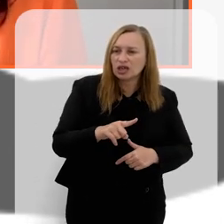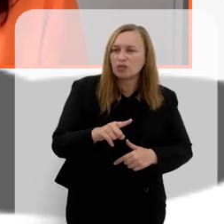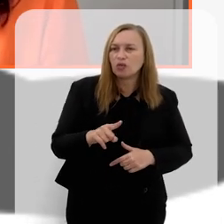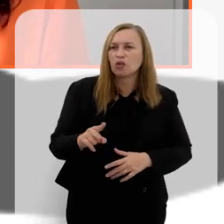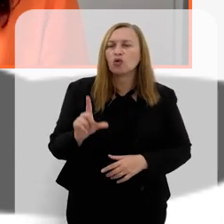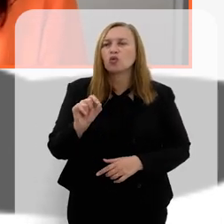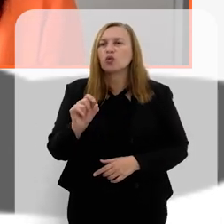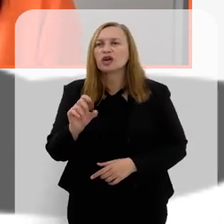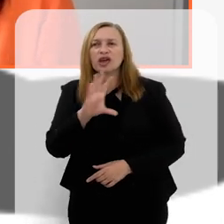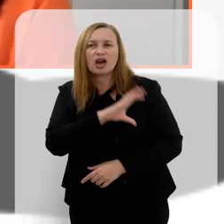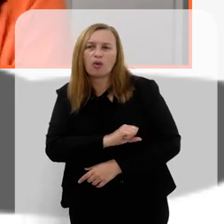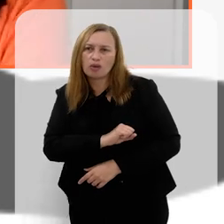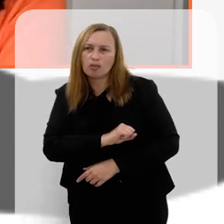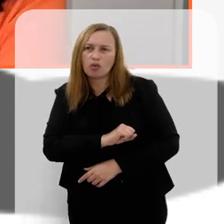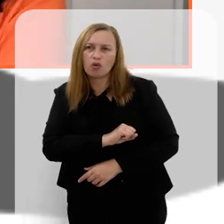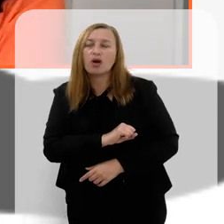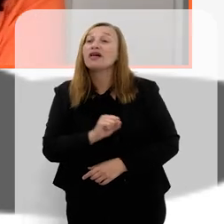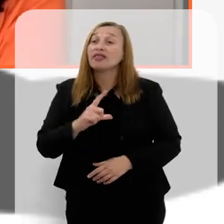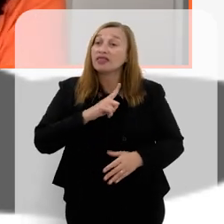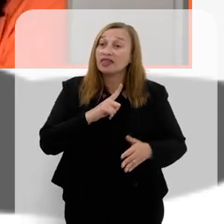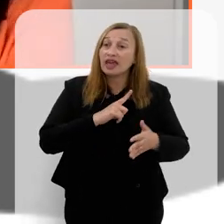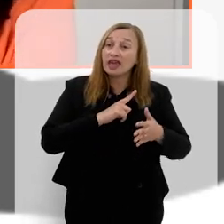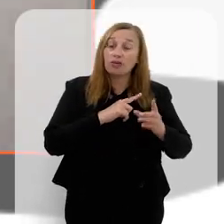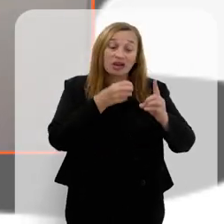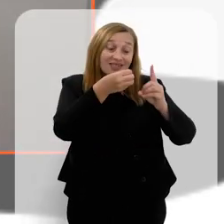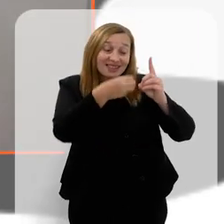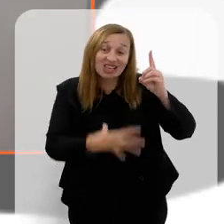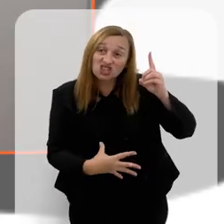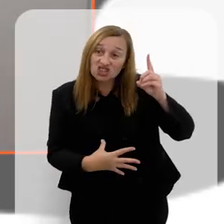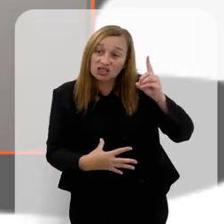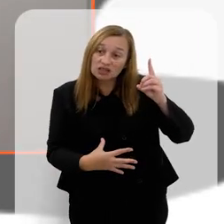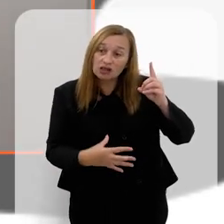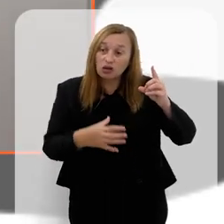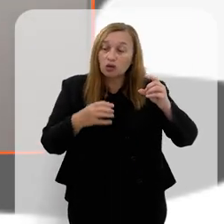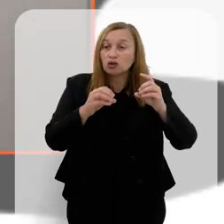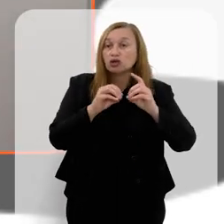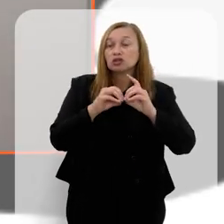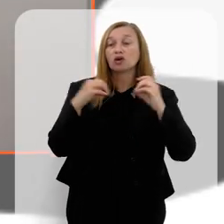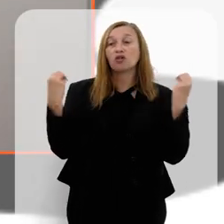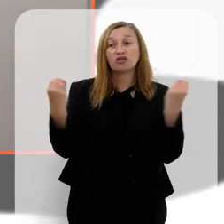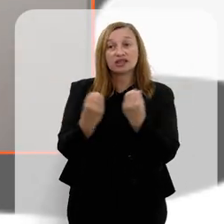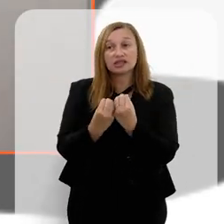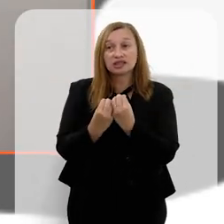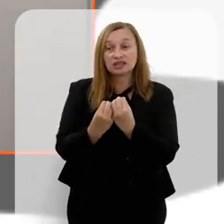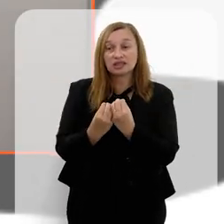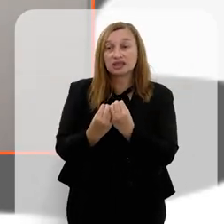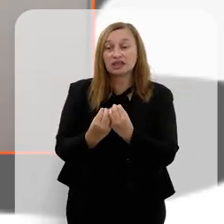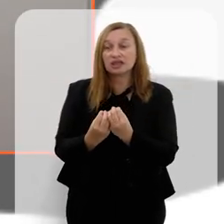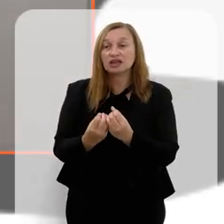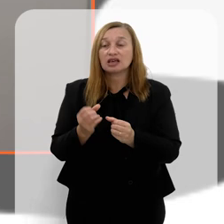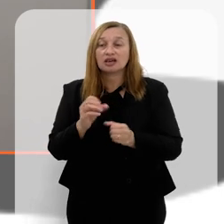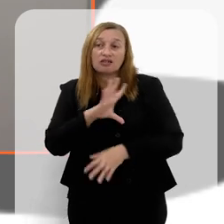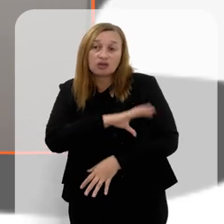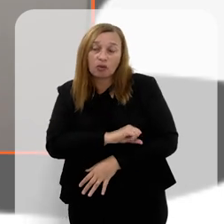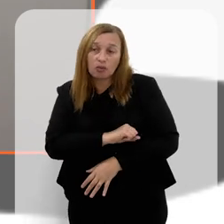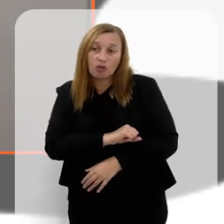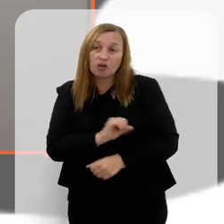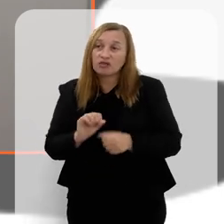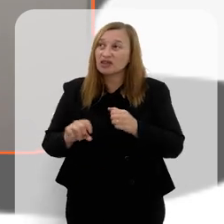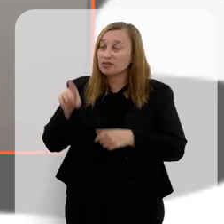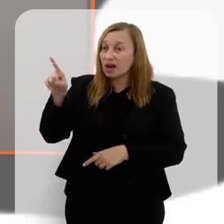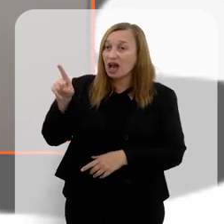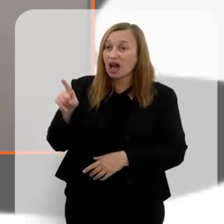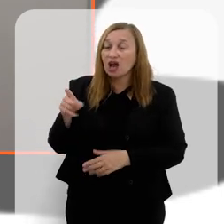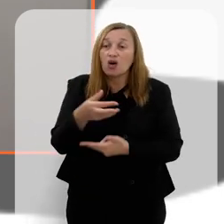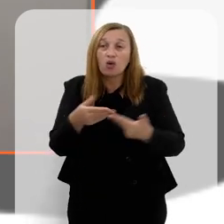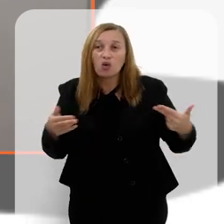é lindíssimo. Tem aqui a descrição de um ateliê que nós fizemos sobre o amor. As coisas que as